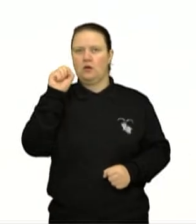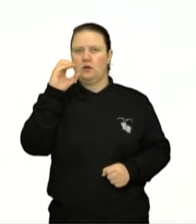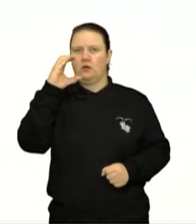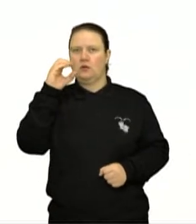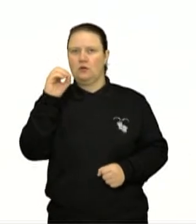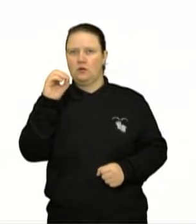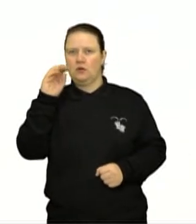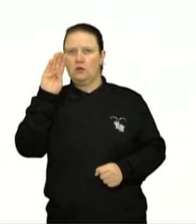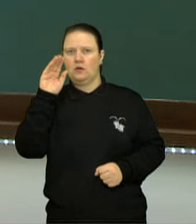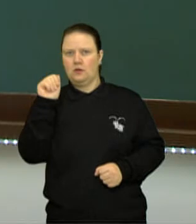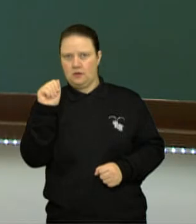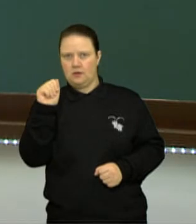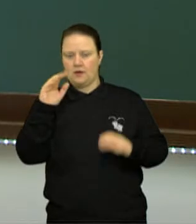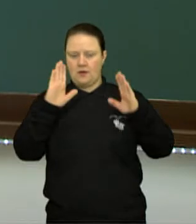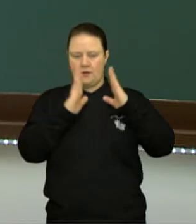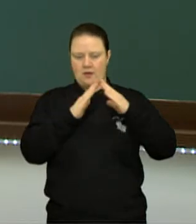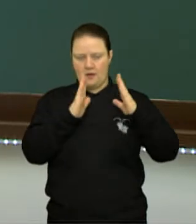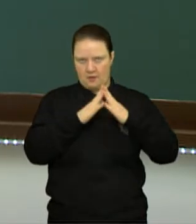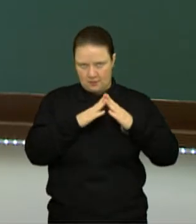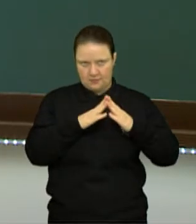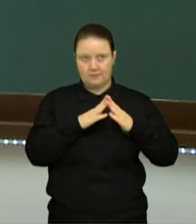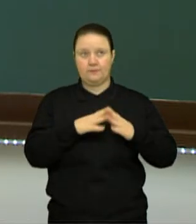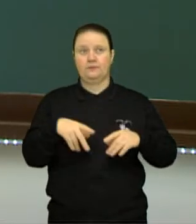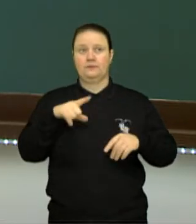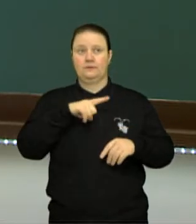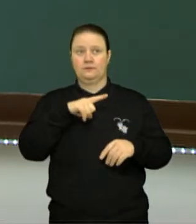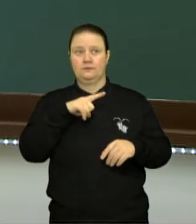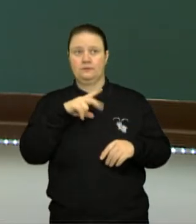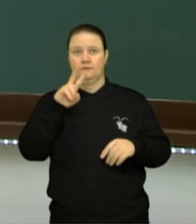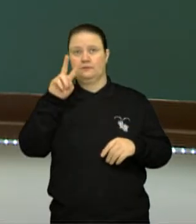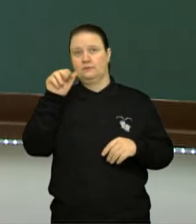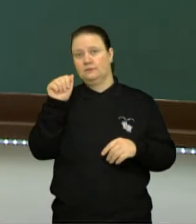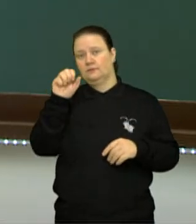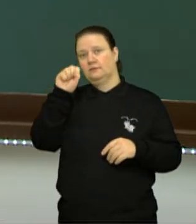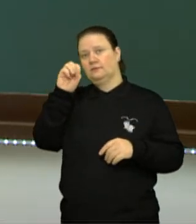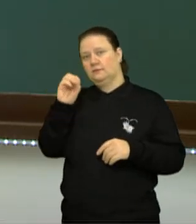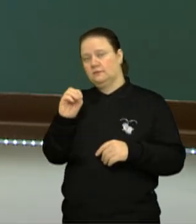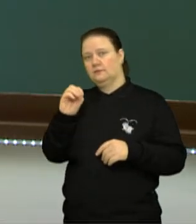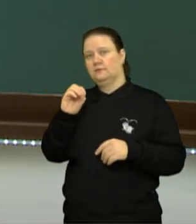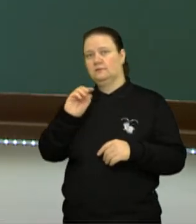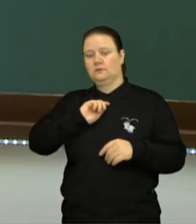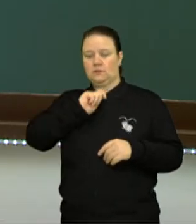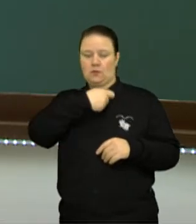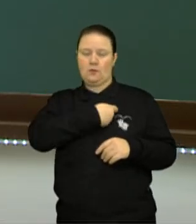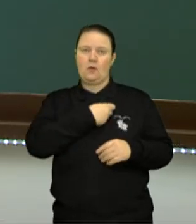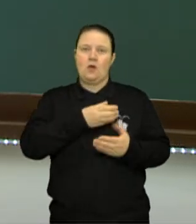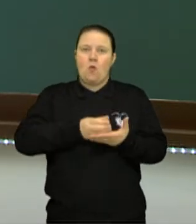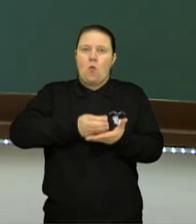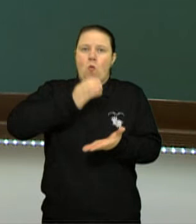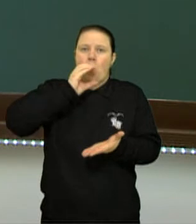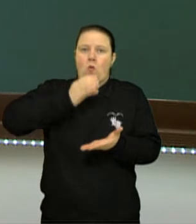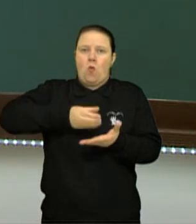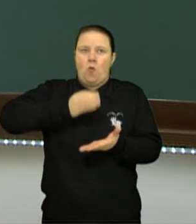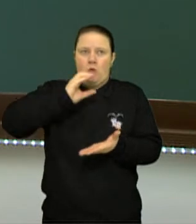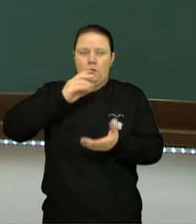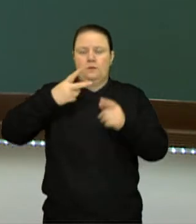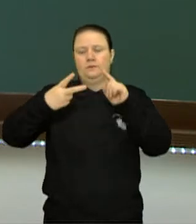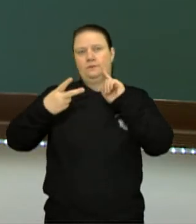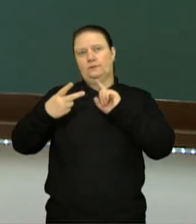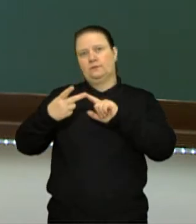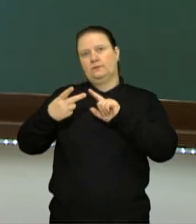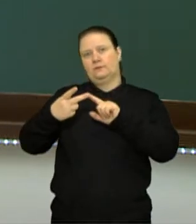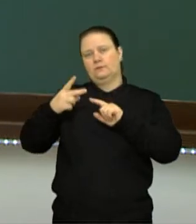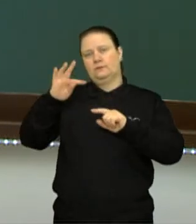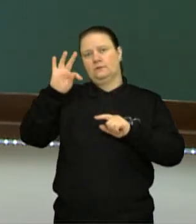limpar a casa. Aí nós temos vaso, em espanhol é copo, e taça,